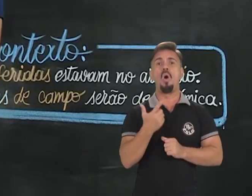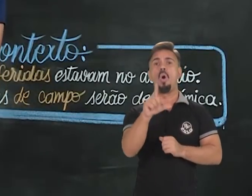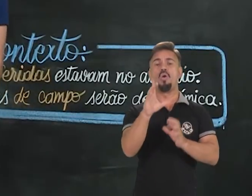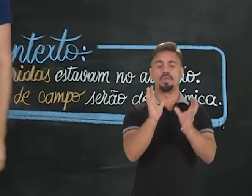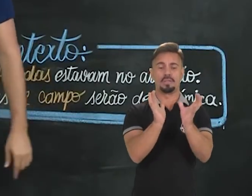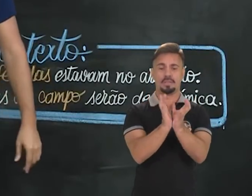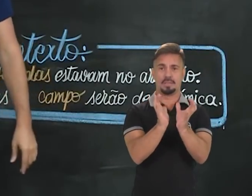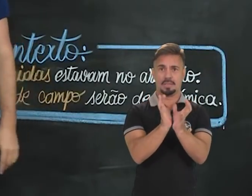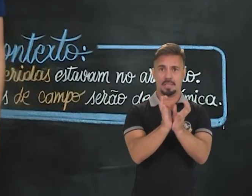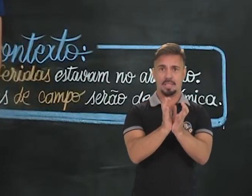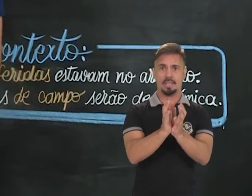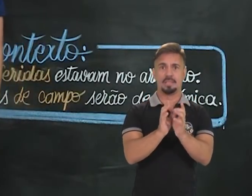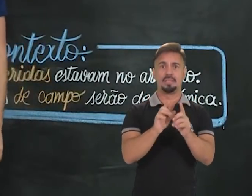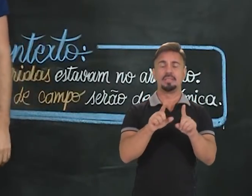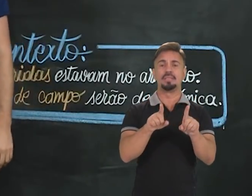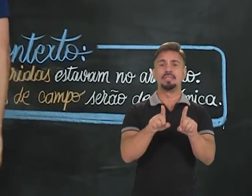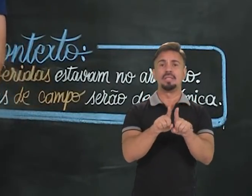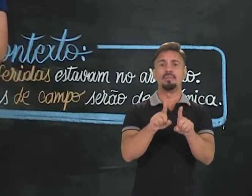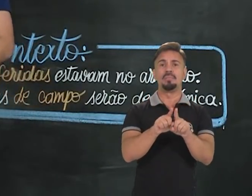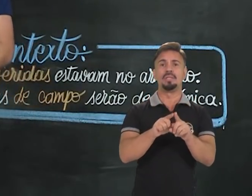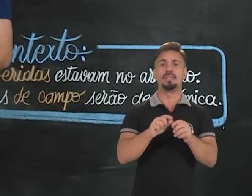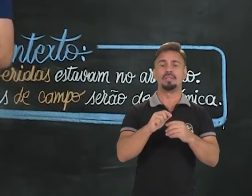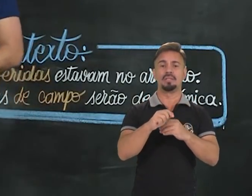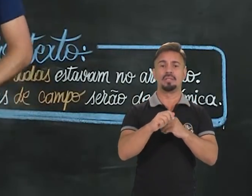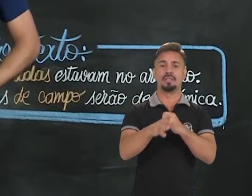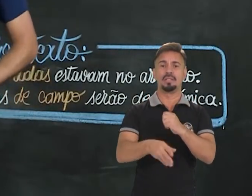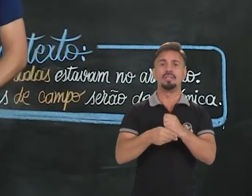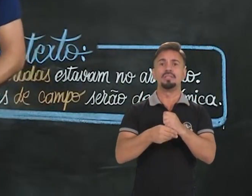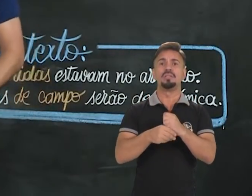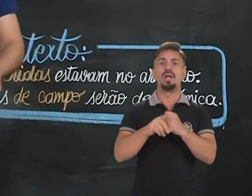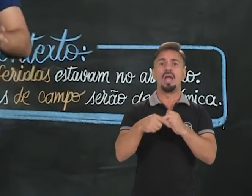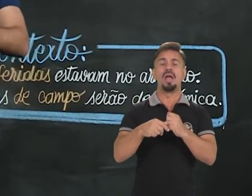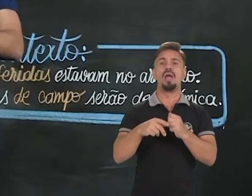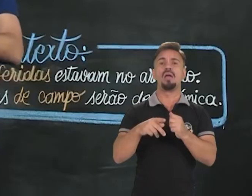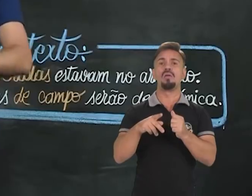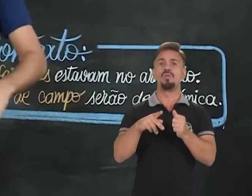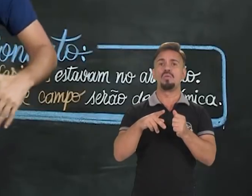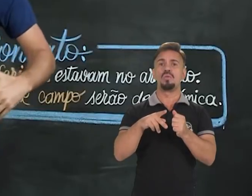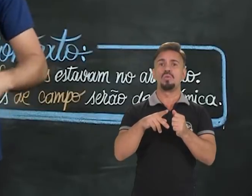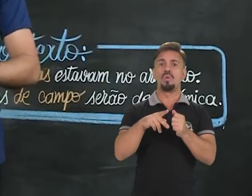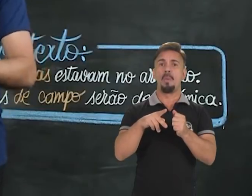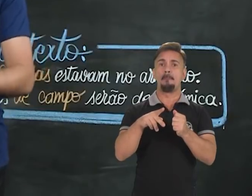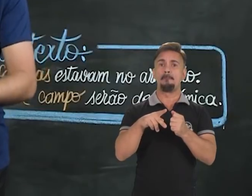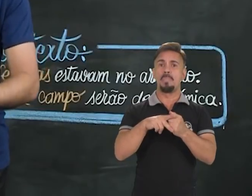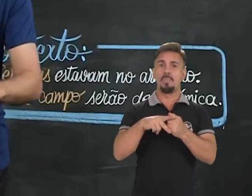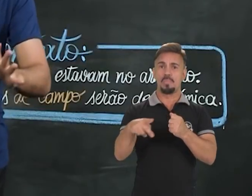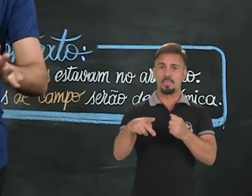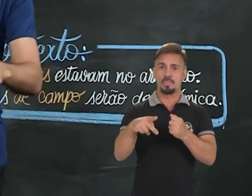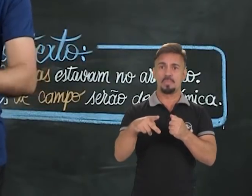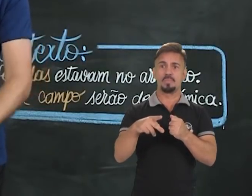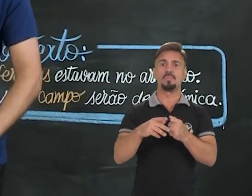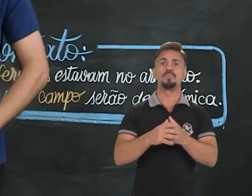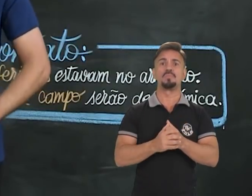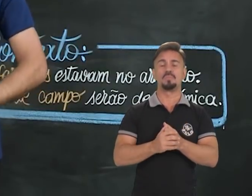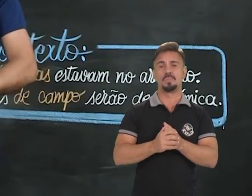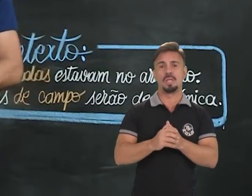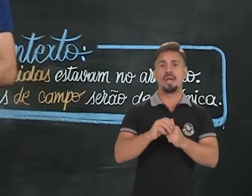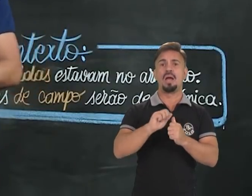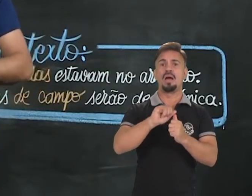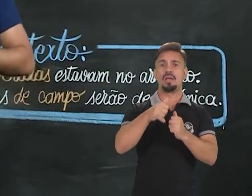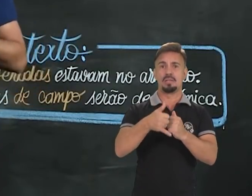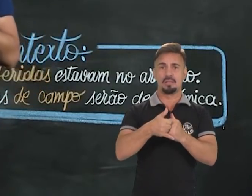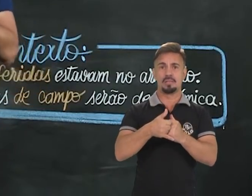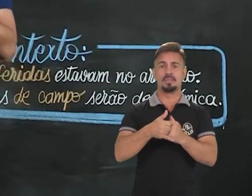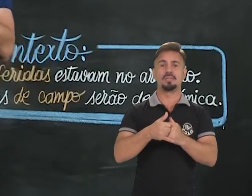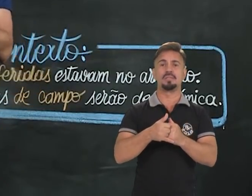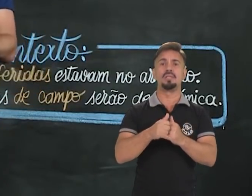Outra classe gramatical que funciona como adjunto é o pronome, os pronomes adjetivos. Que pronomes são esses? São os